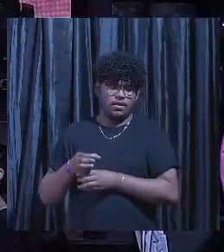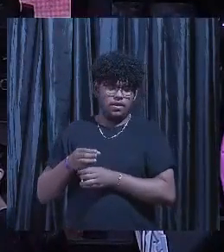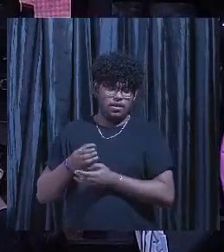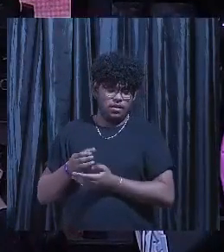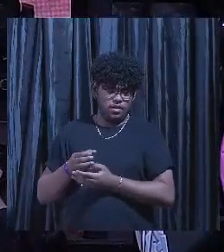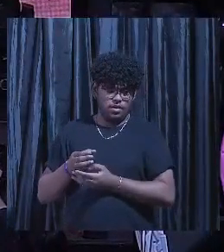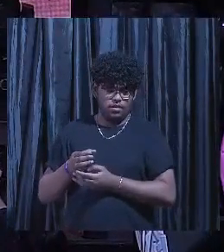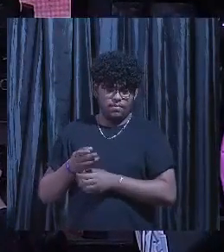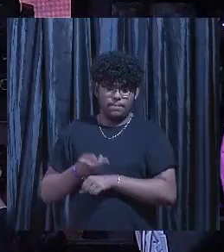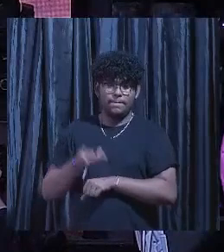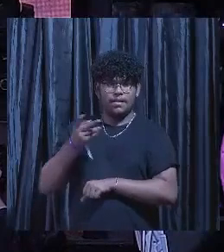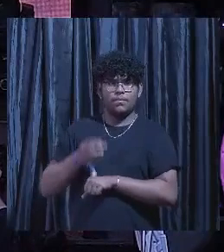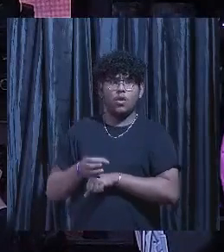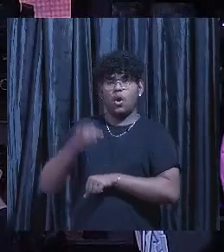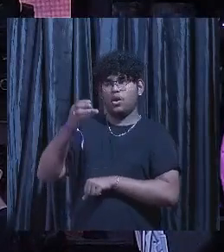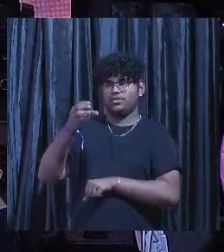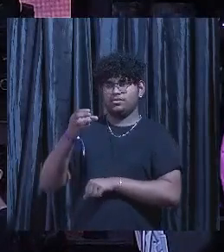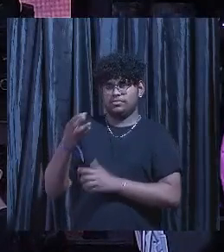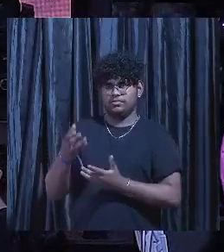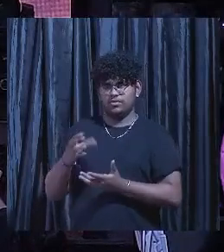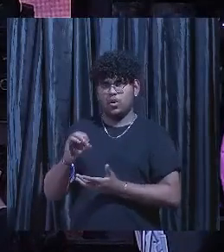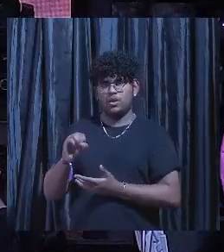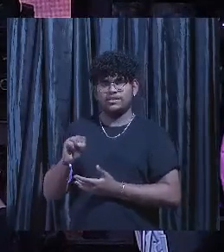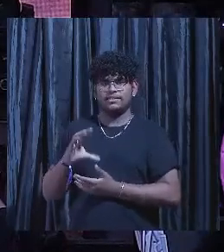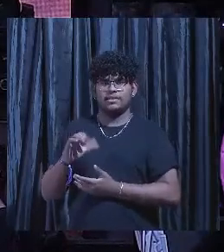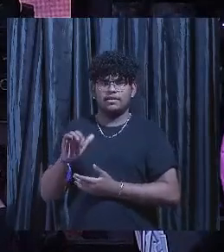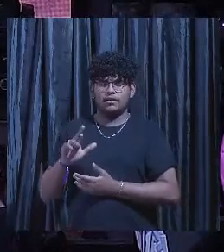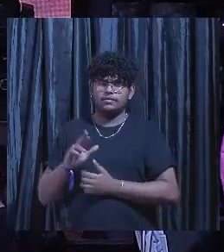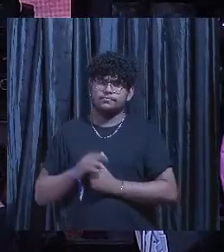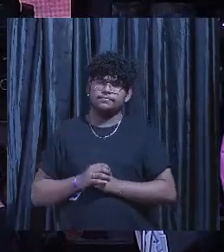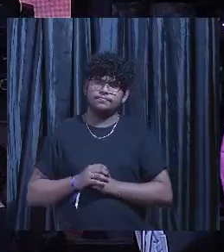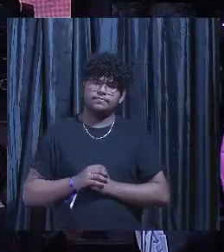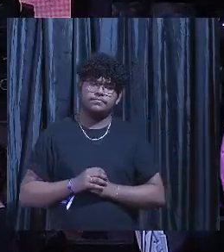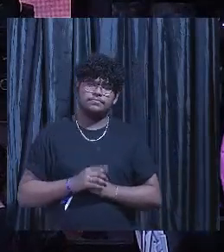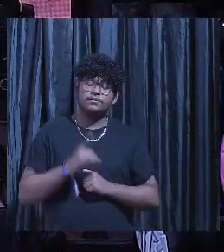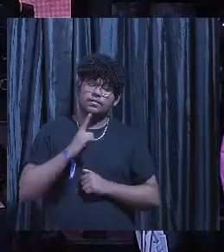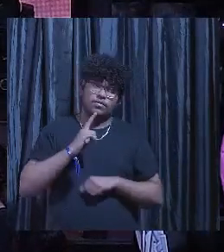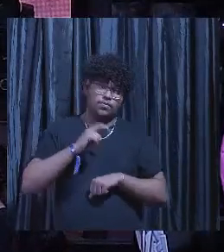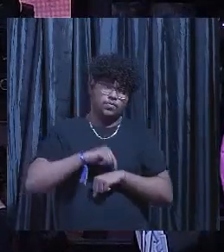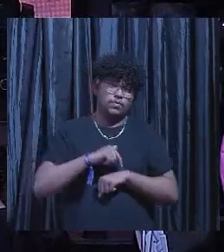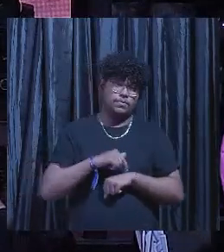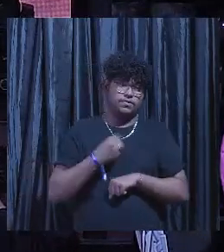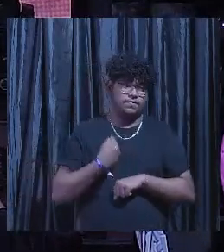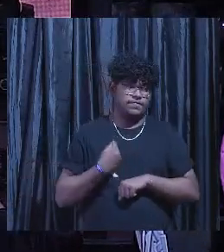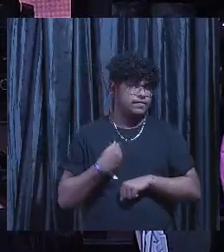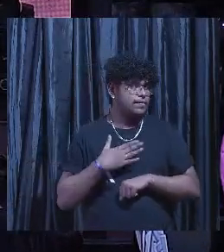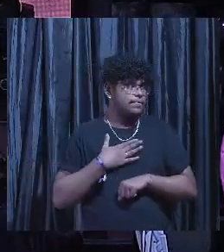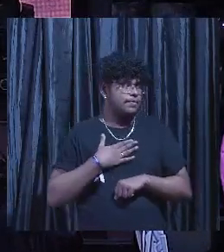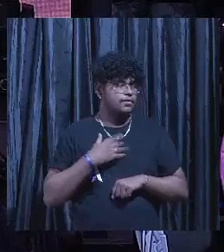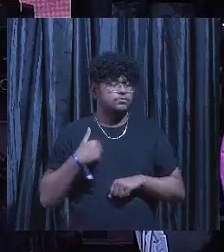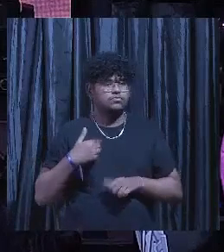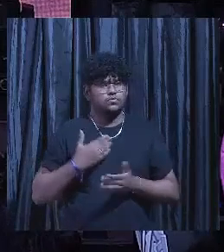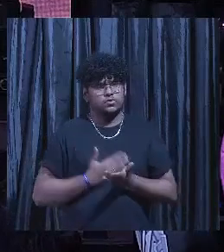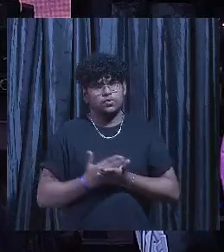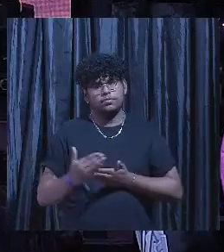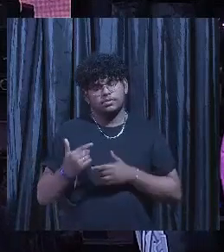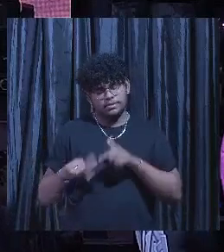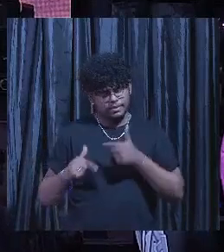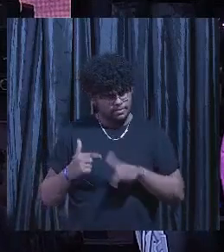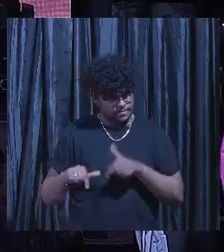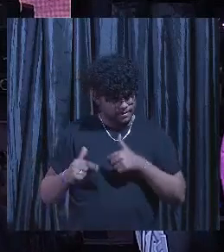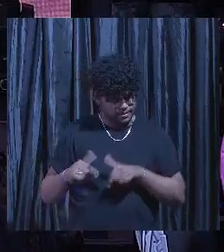vida que eu comecei a trabalhar bastante nas áreas de televisão, nas produtoras